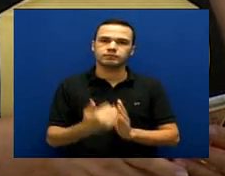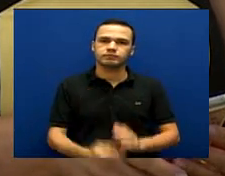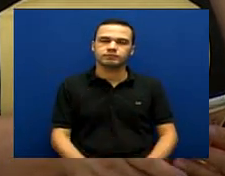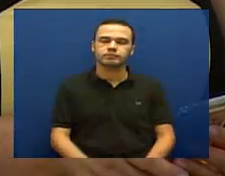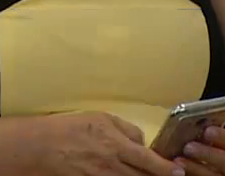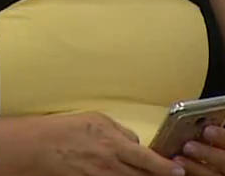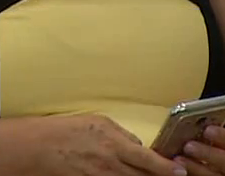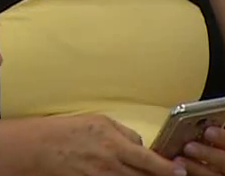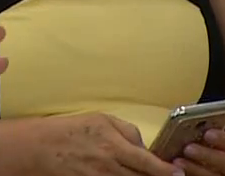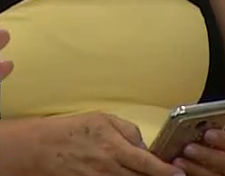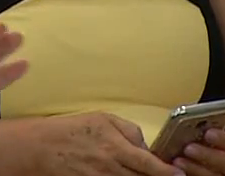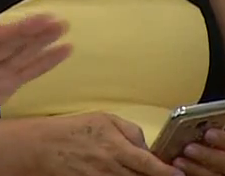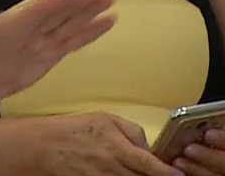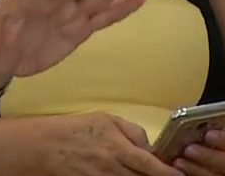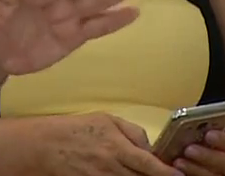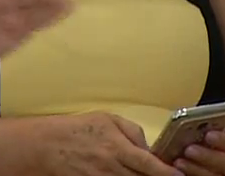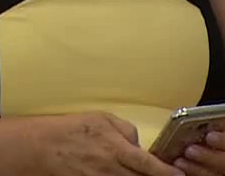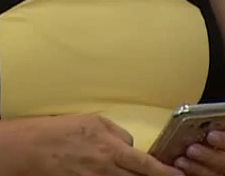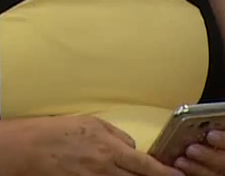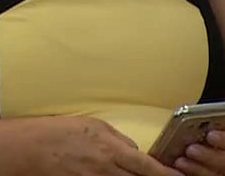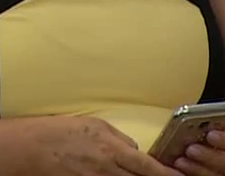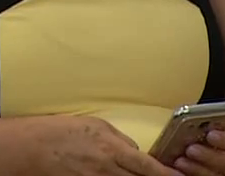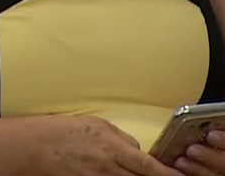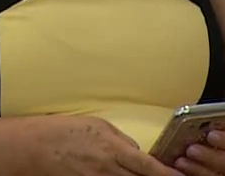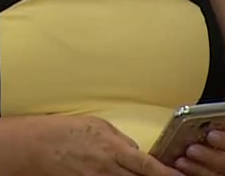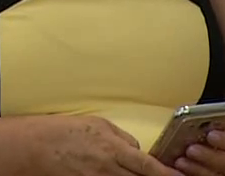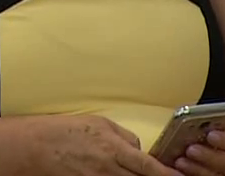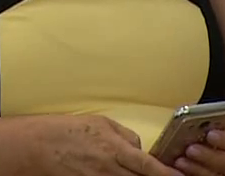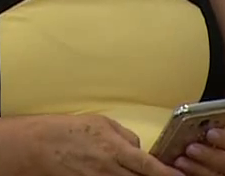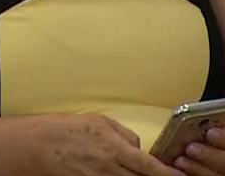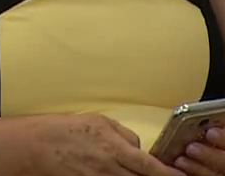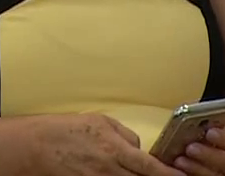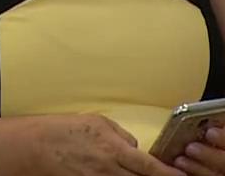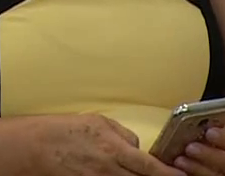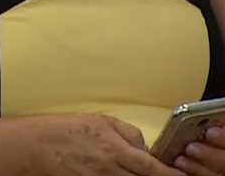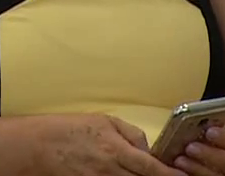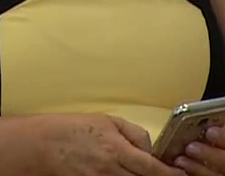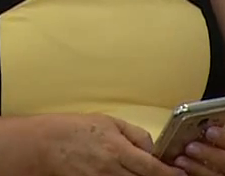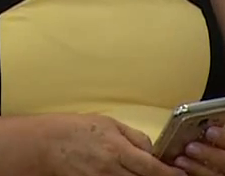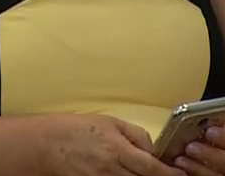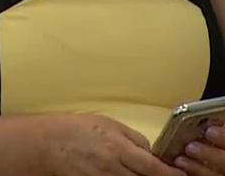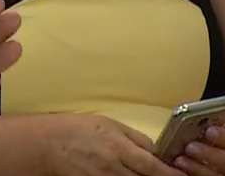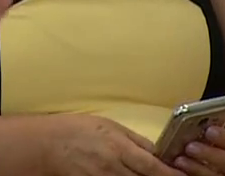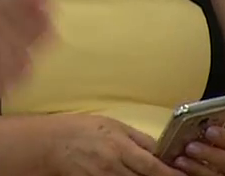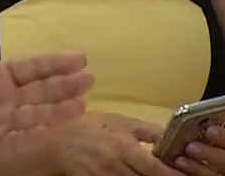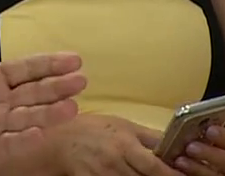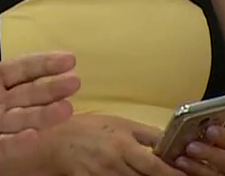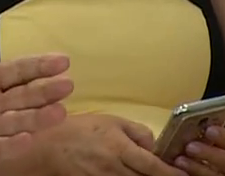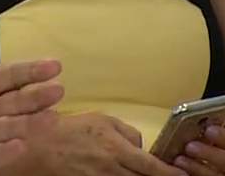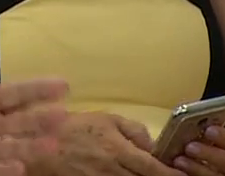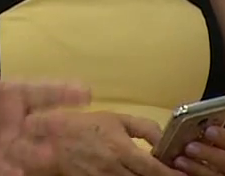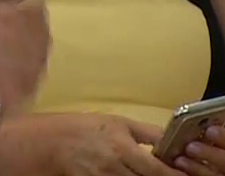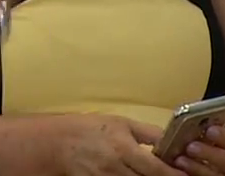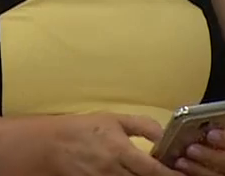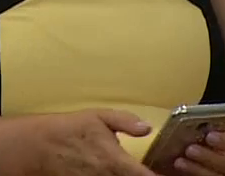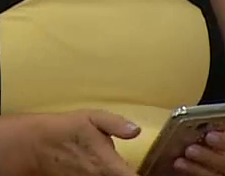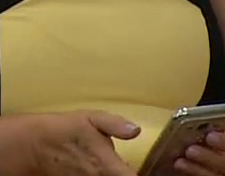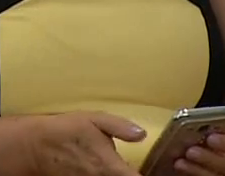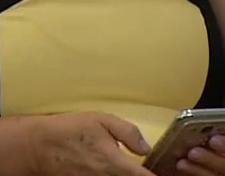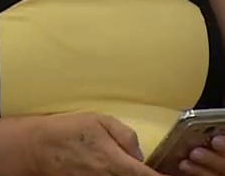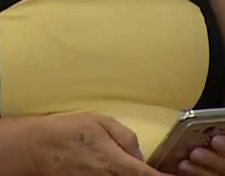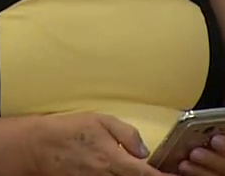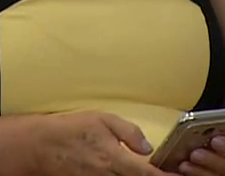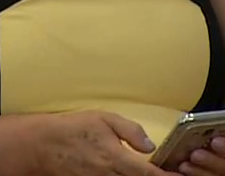subiu astronomicamente de 2010 por agora nós aumentamos em 17% volume e